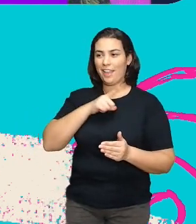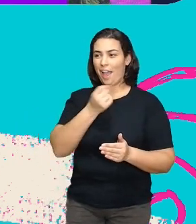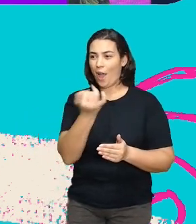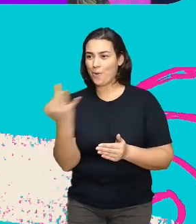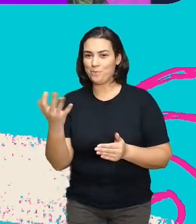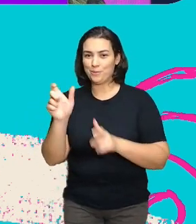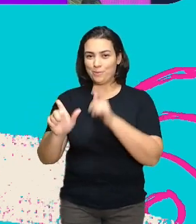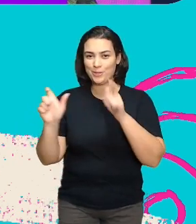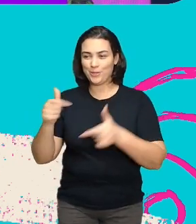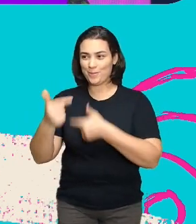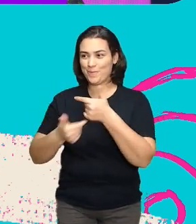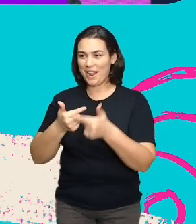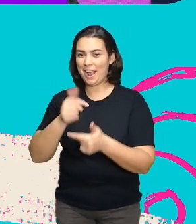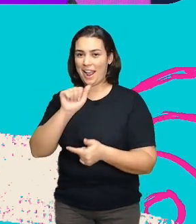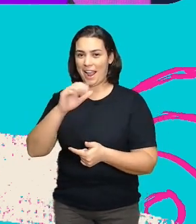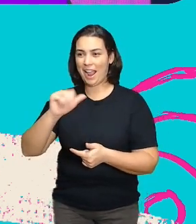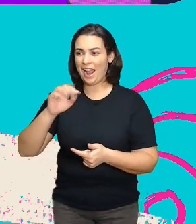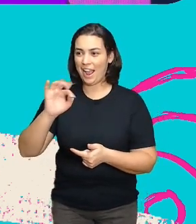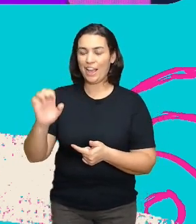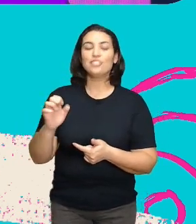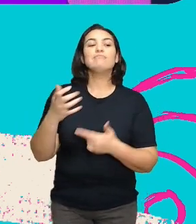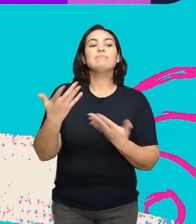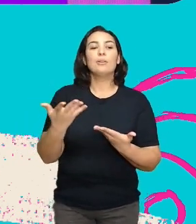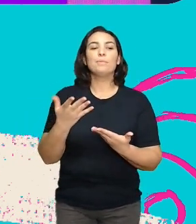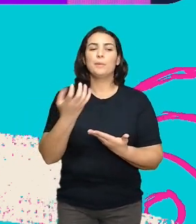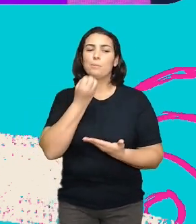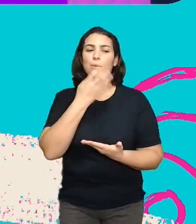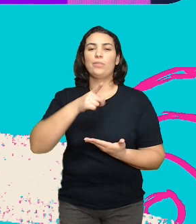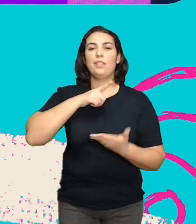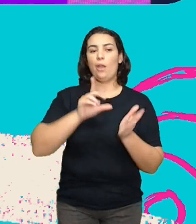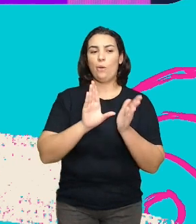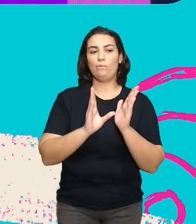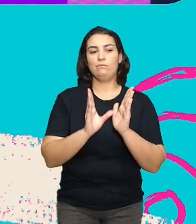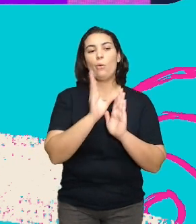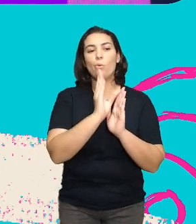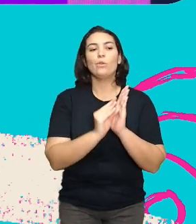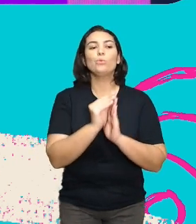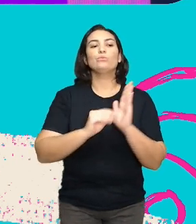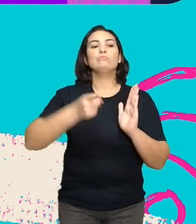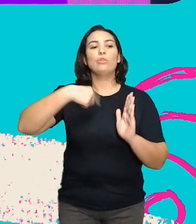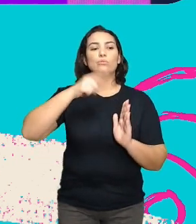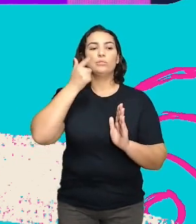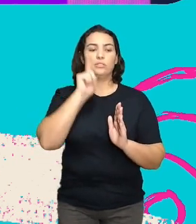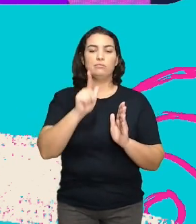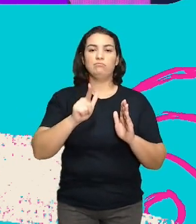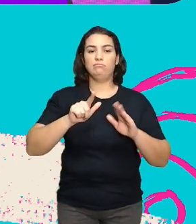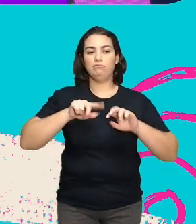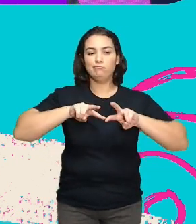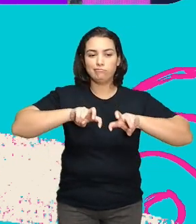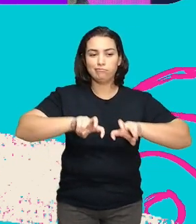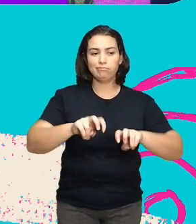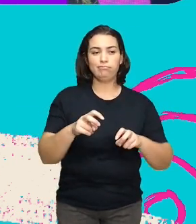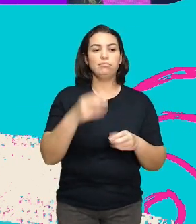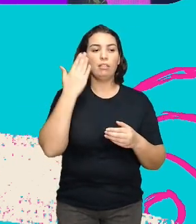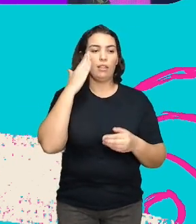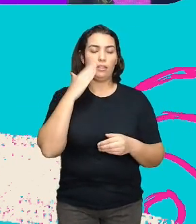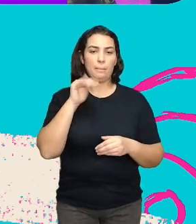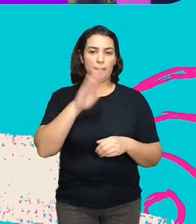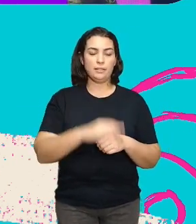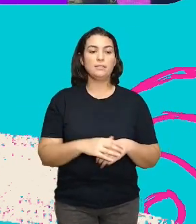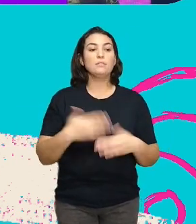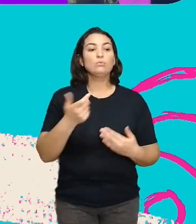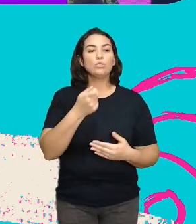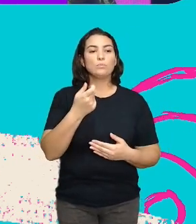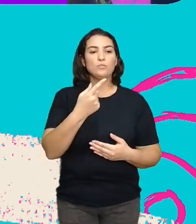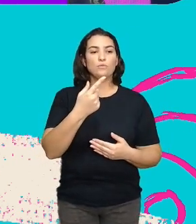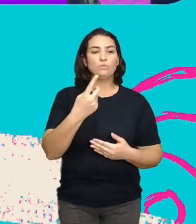muito bom ter esse conteúdo para que a gente possa explorar. Então, lá em 2023, nós temos uma expectativa de quase